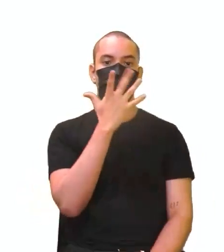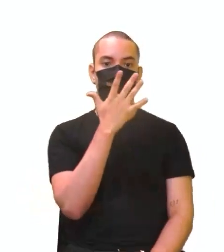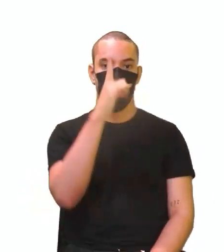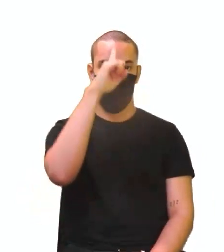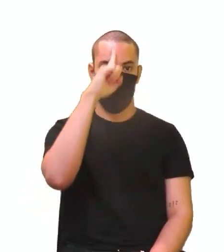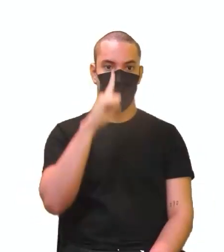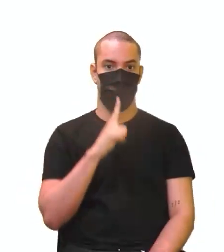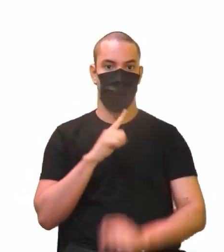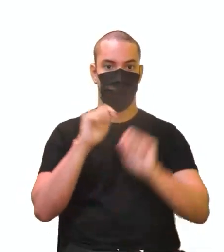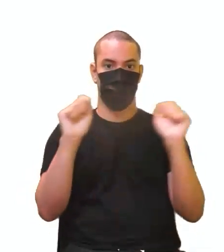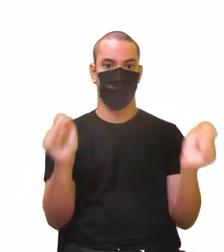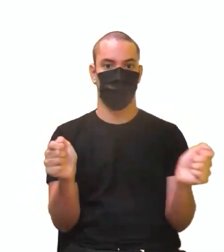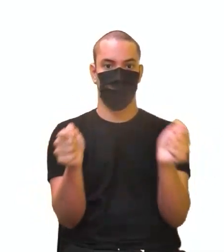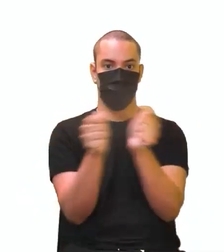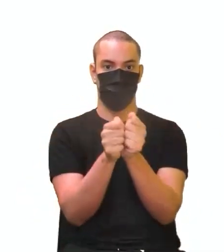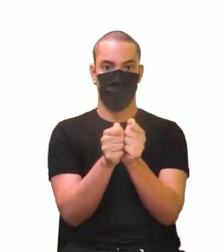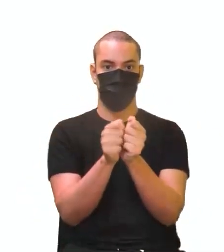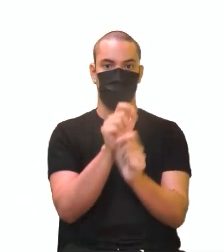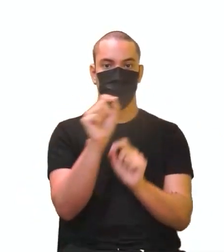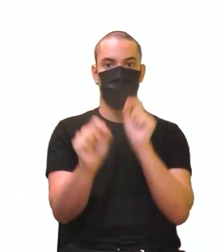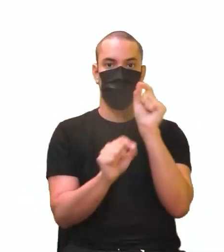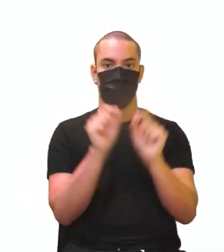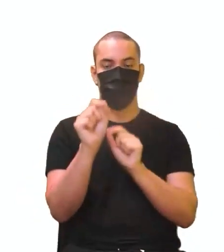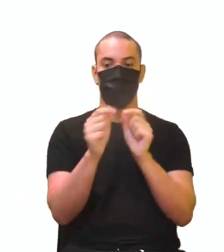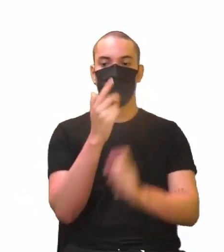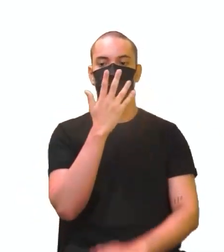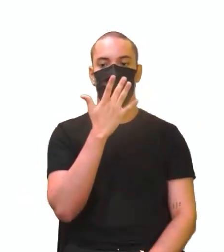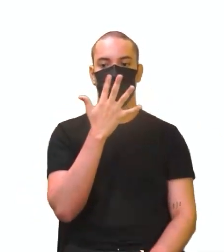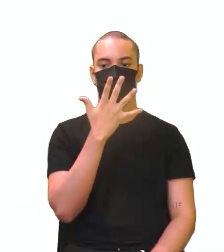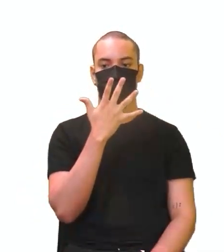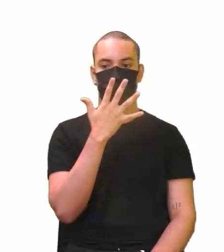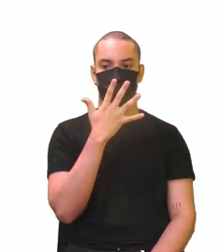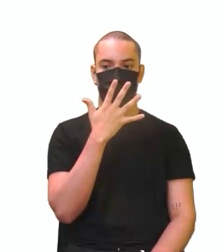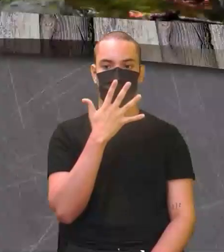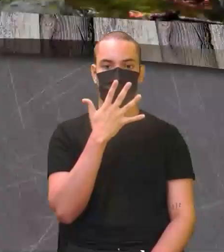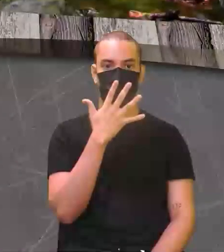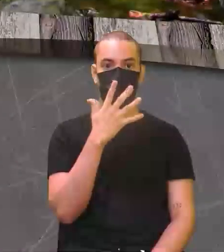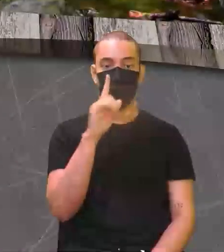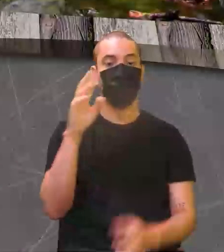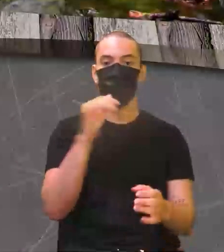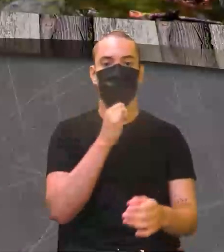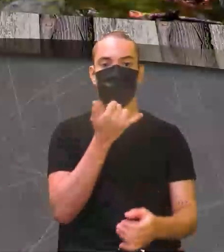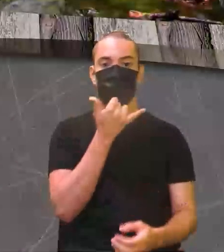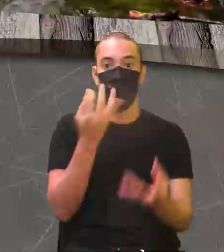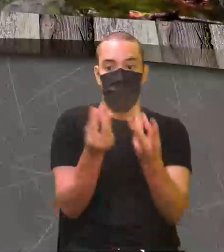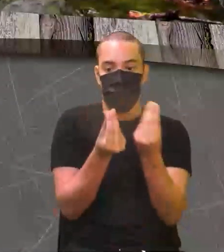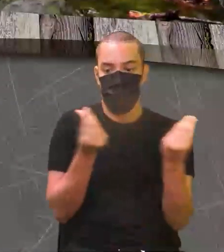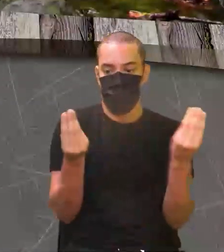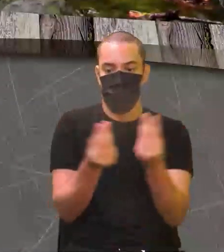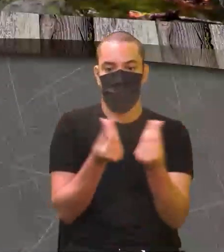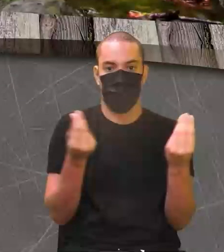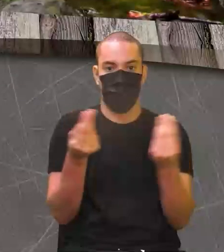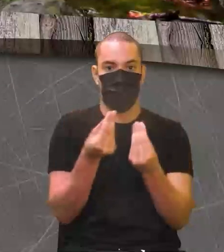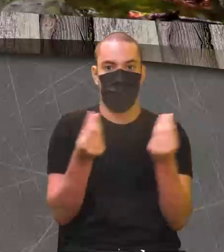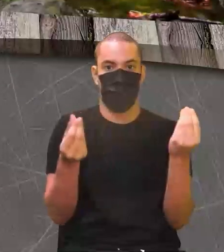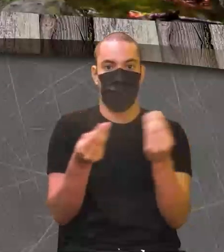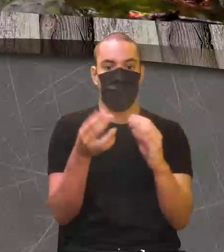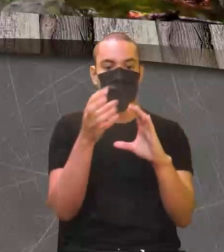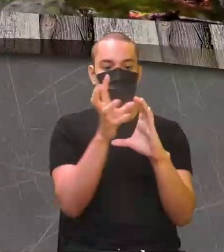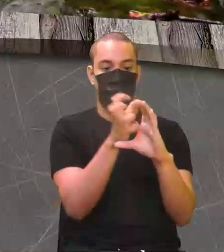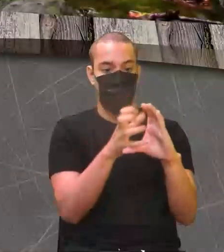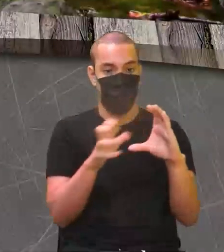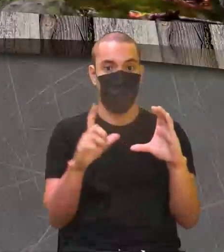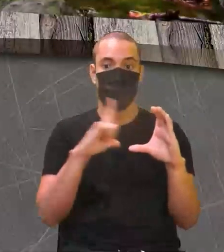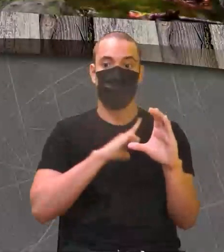amarela juntamente com a cor, a textura rugosa. Então, eu